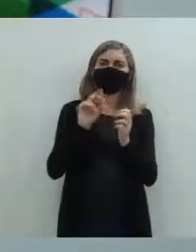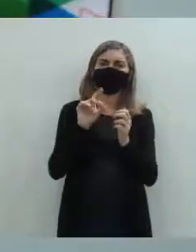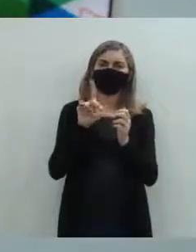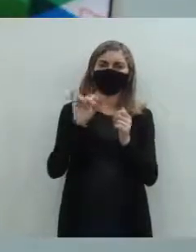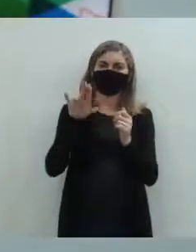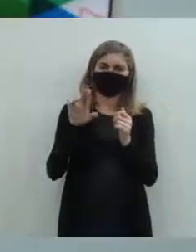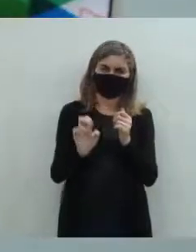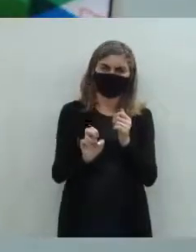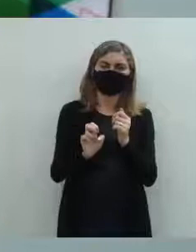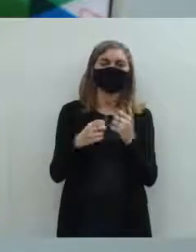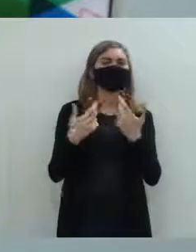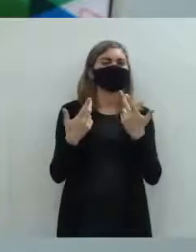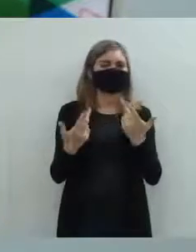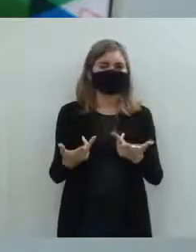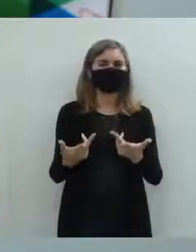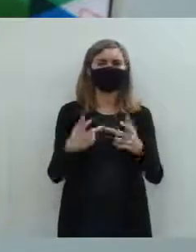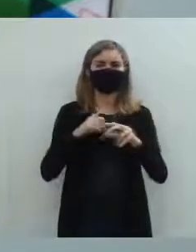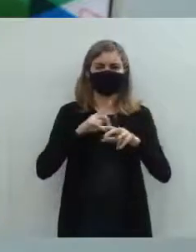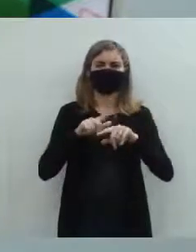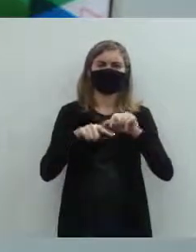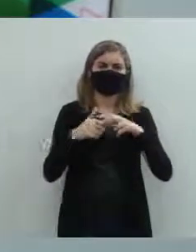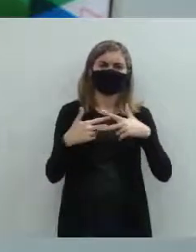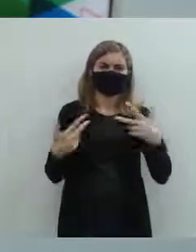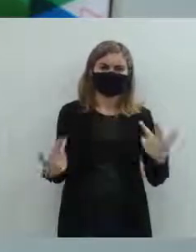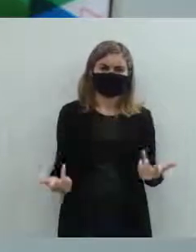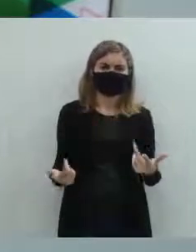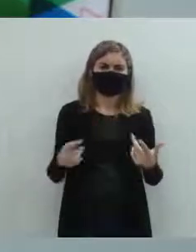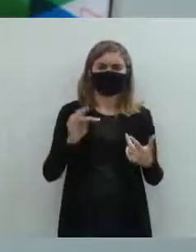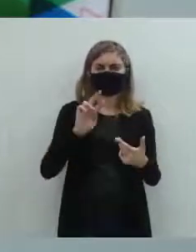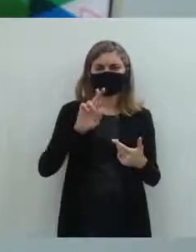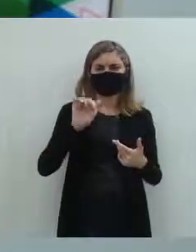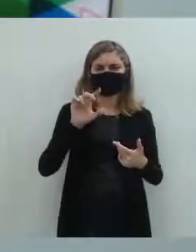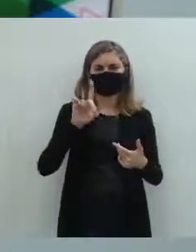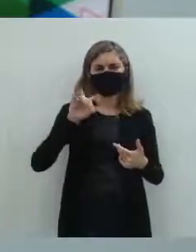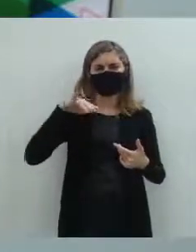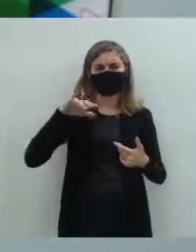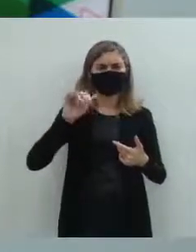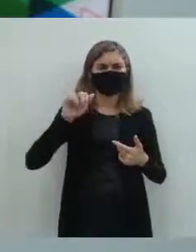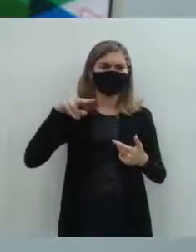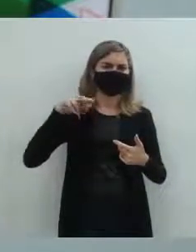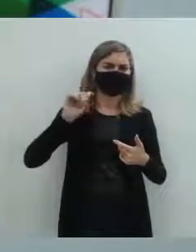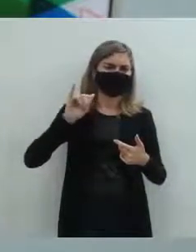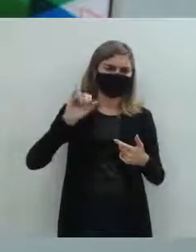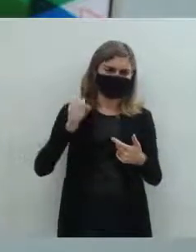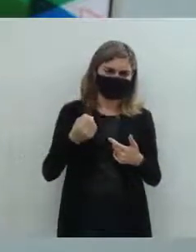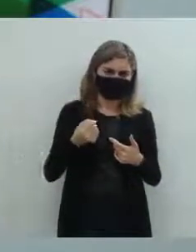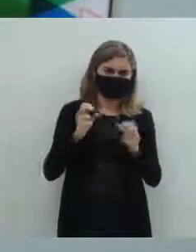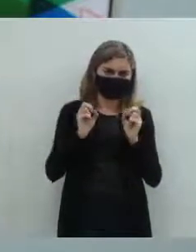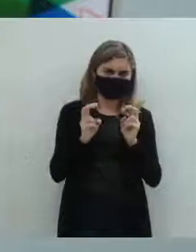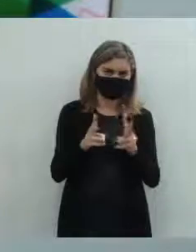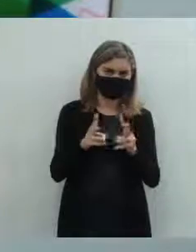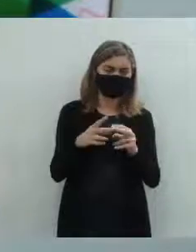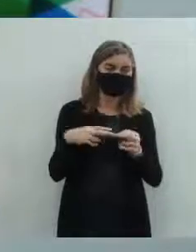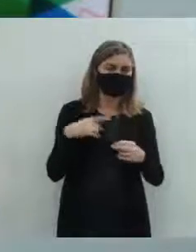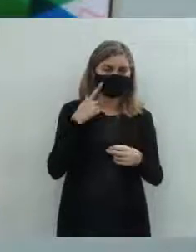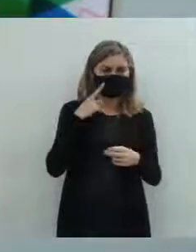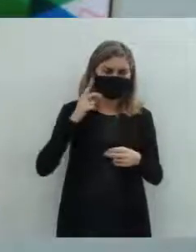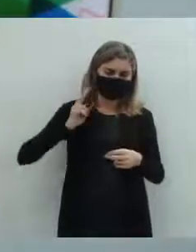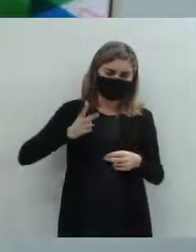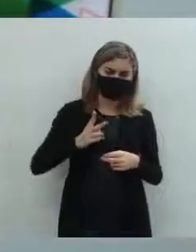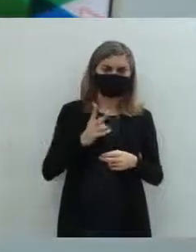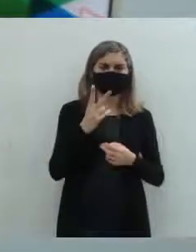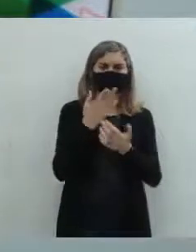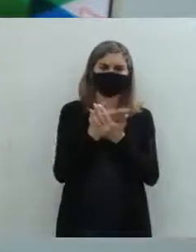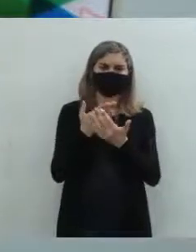volume, né? Então, são os objetos tridimensionais, ok? Vamos continuar a nossa